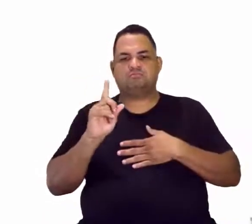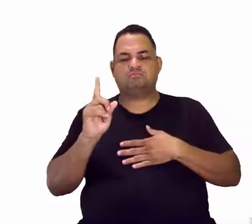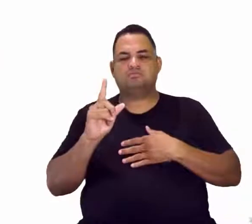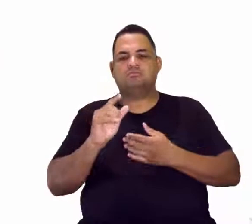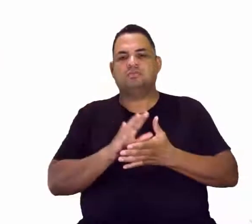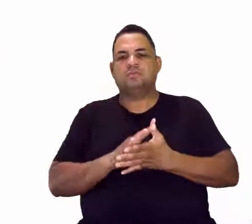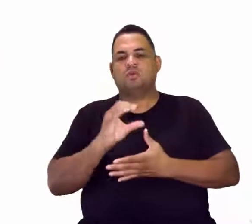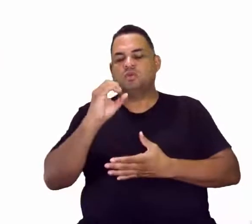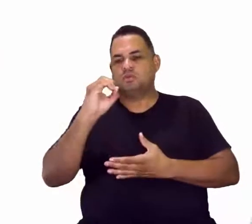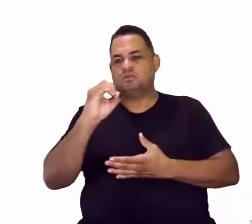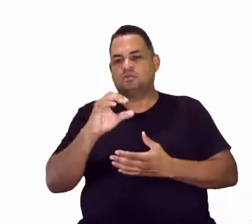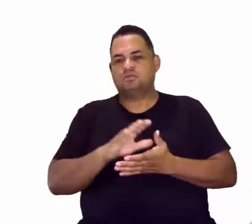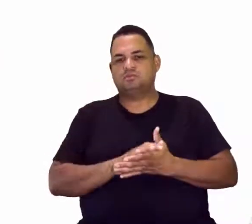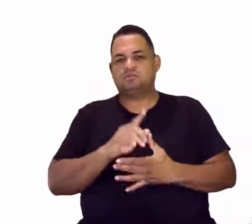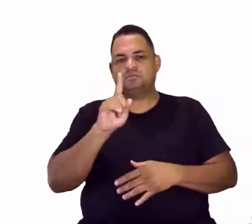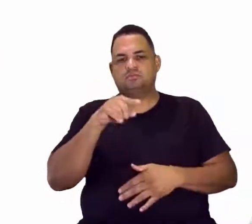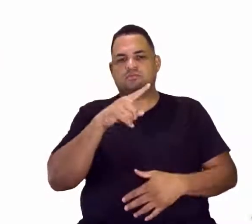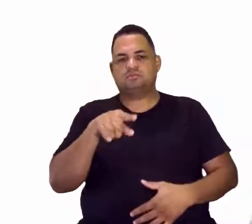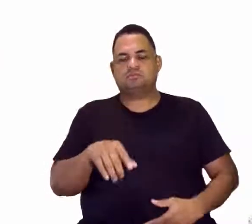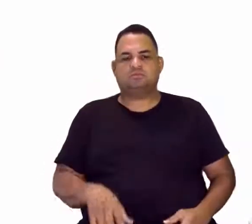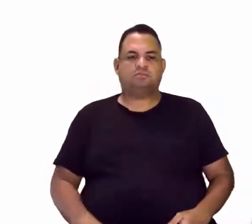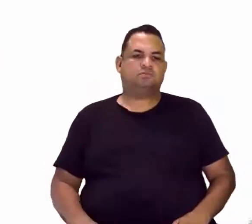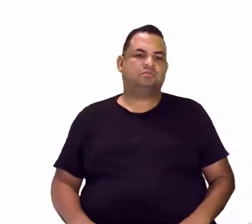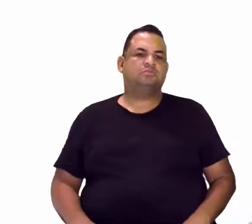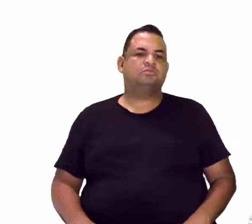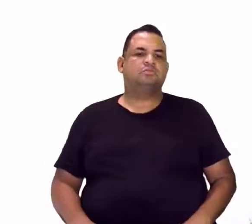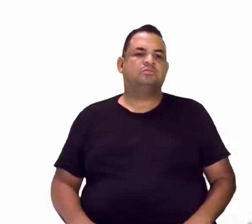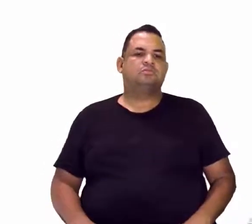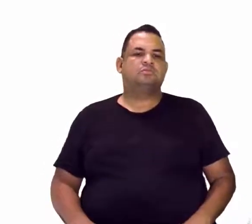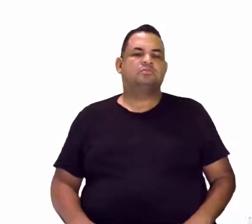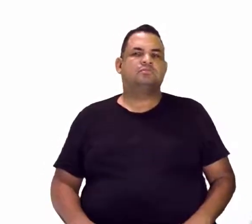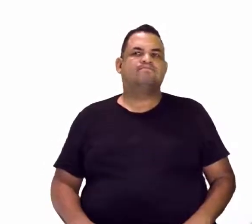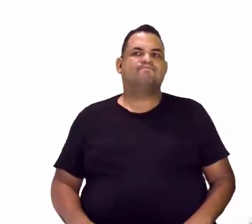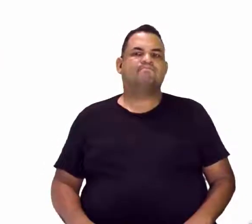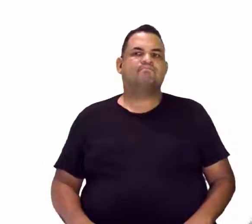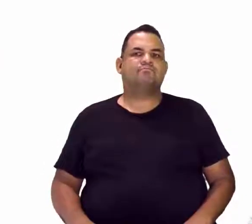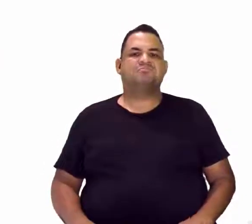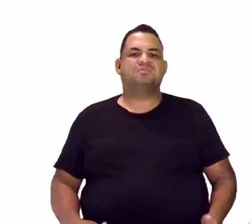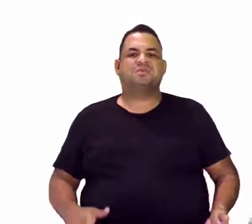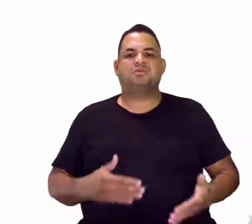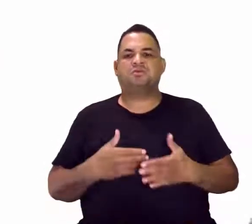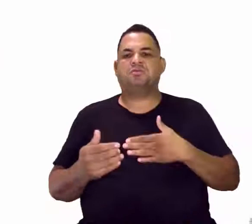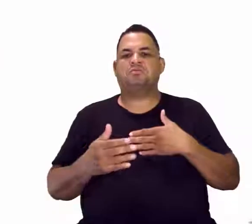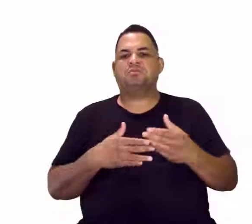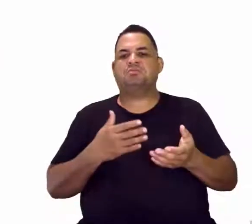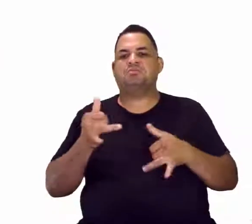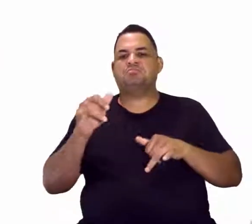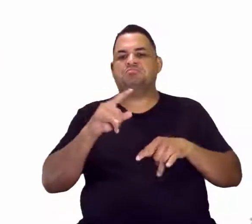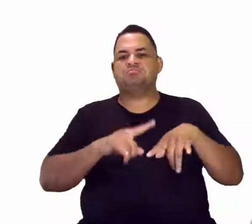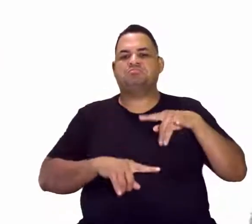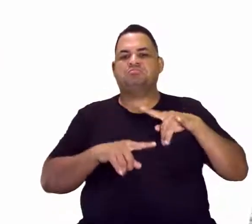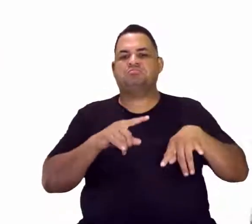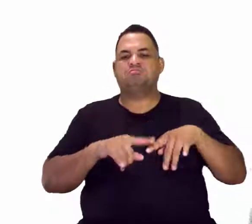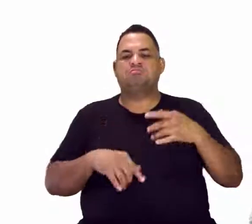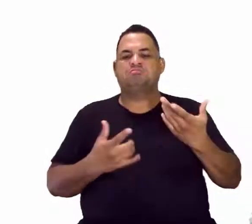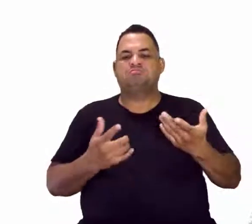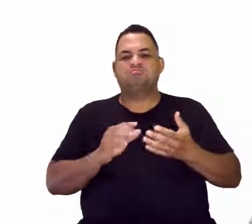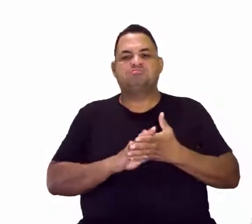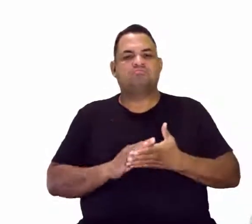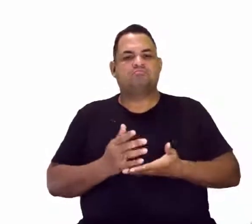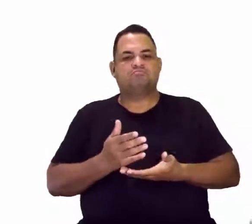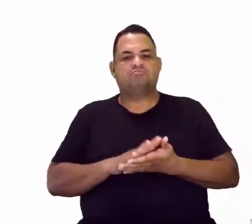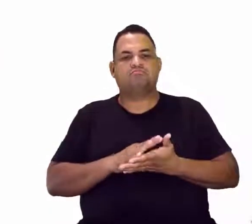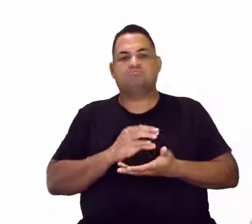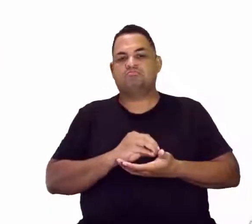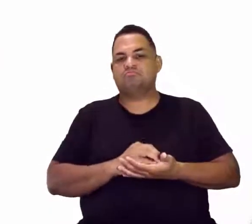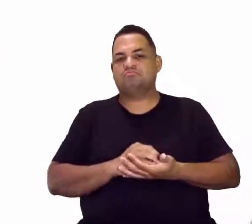o oxigênio. Esse X aqui, ele está generalizando que pode ser qualquer elemento menos